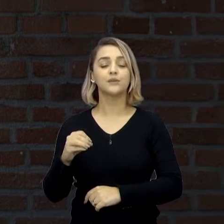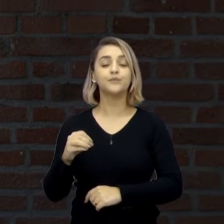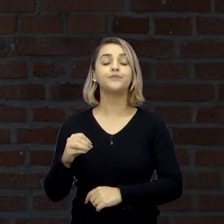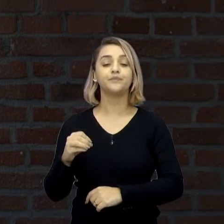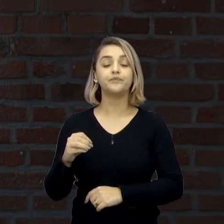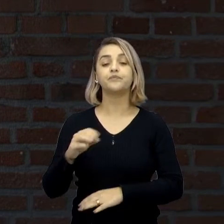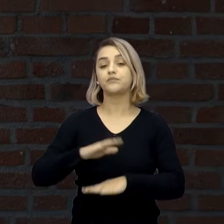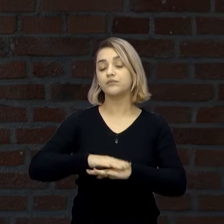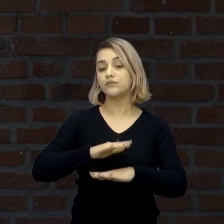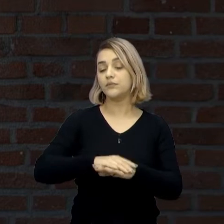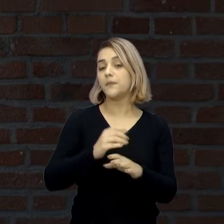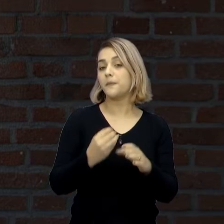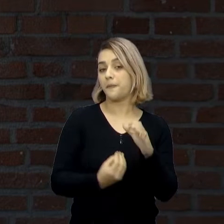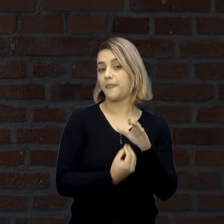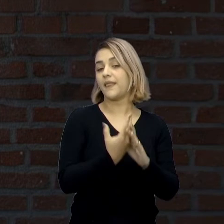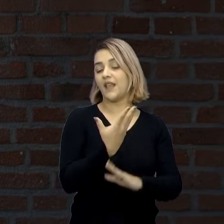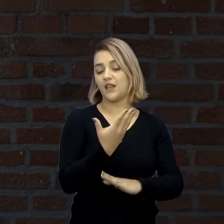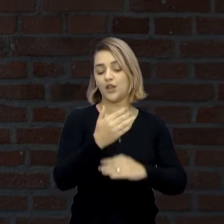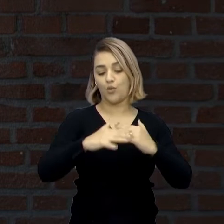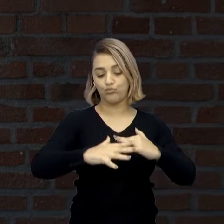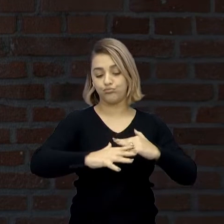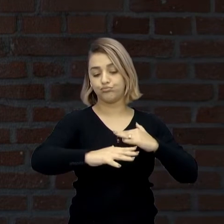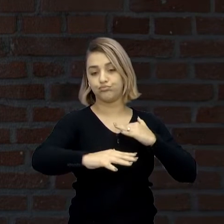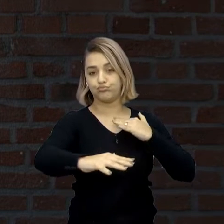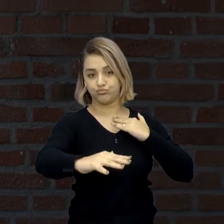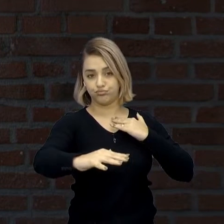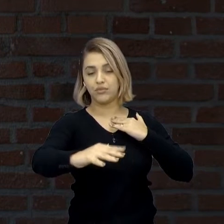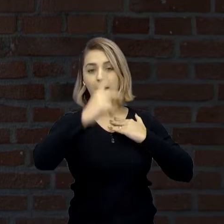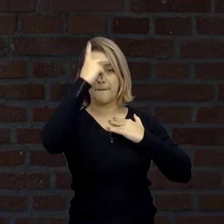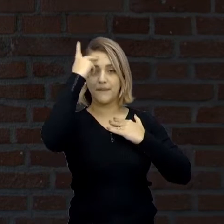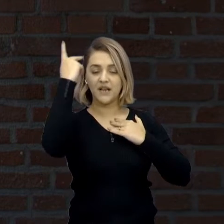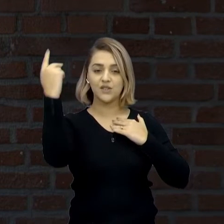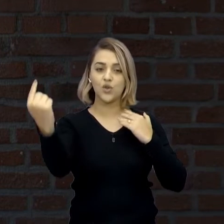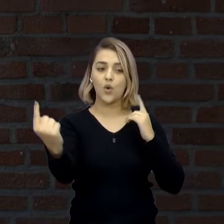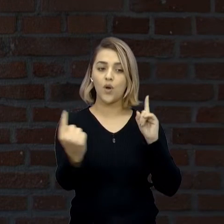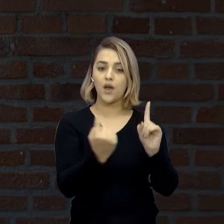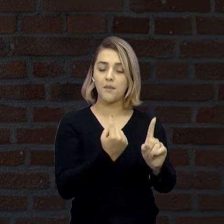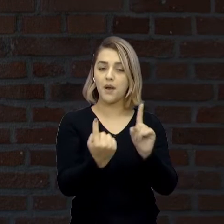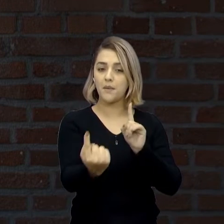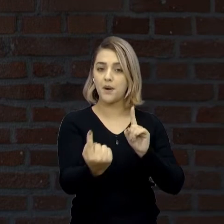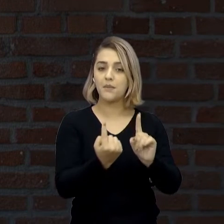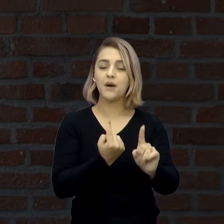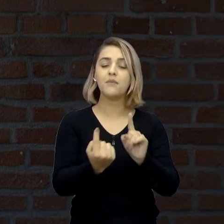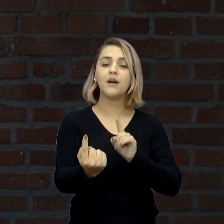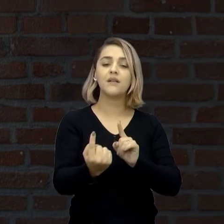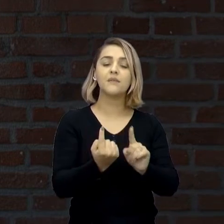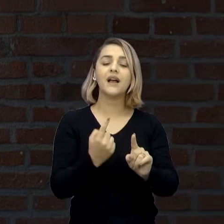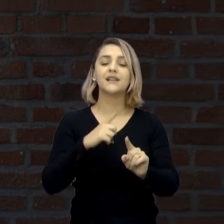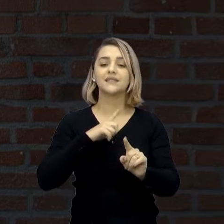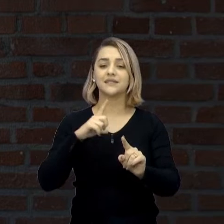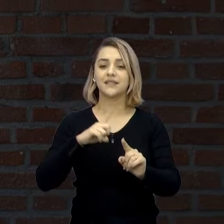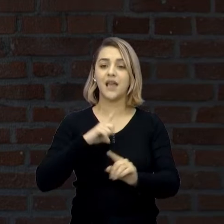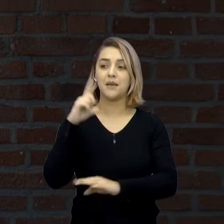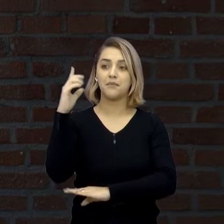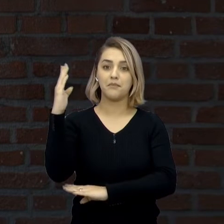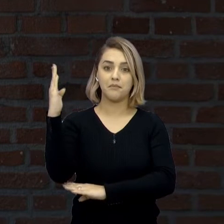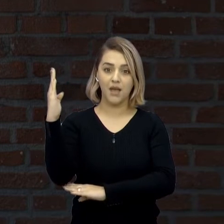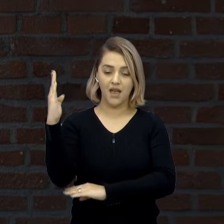pedestres, a prefeitura da cidade colocou 2 placas de identificação para homenagear essa